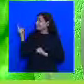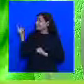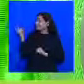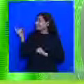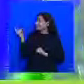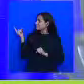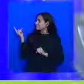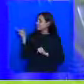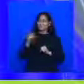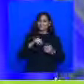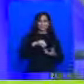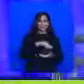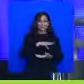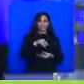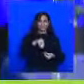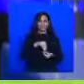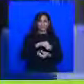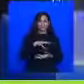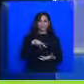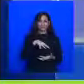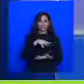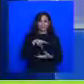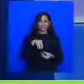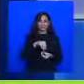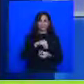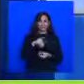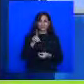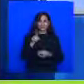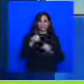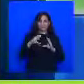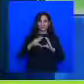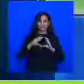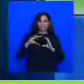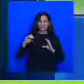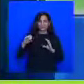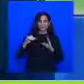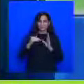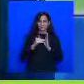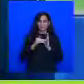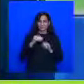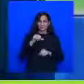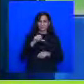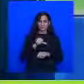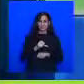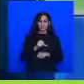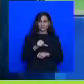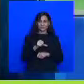valendo. Globo recarregado, embaralhando 10 bolas numeradas de 0 a 9.